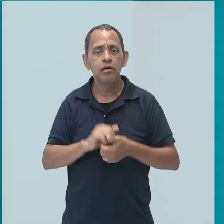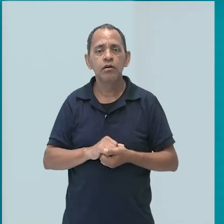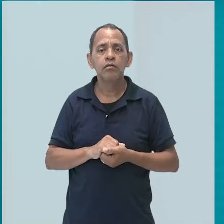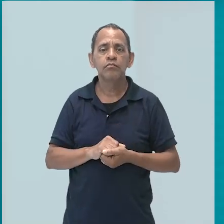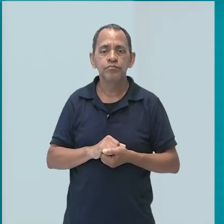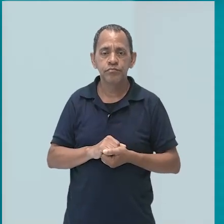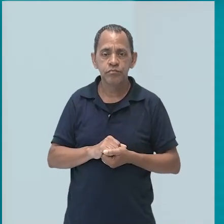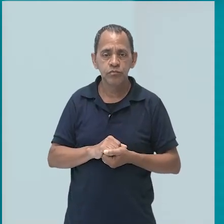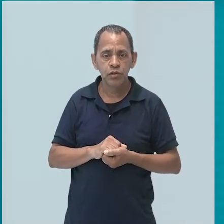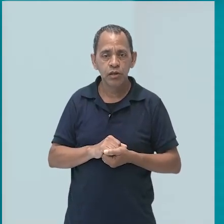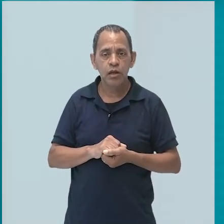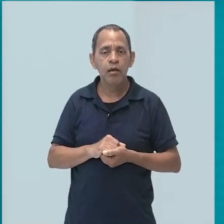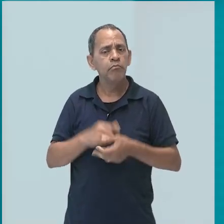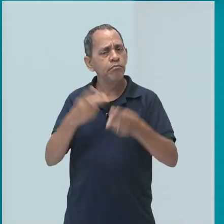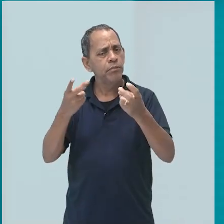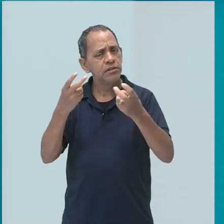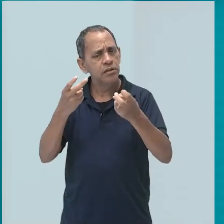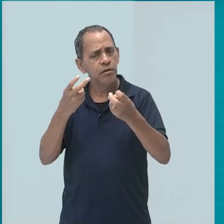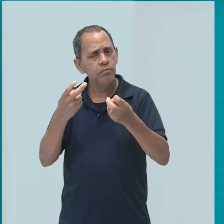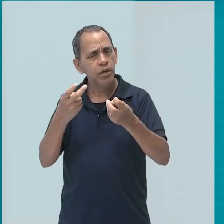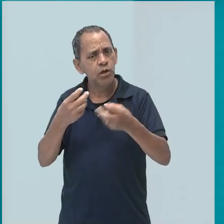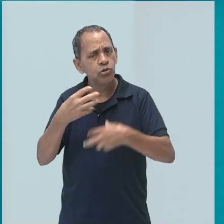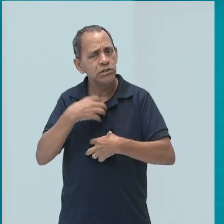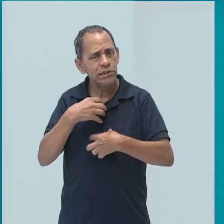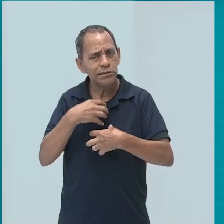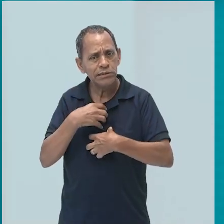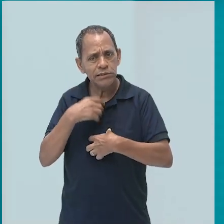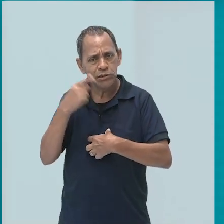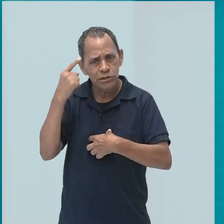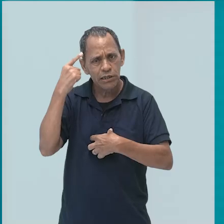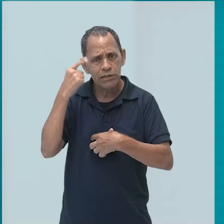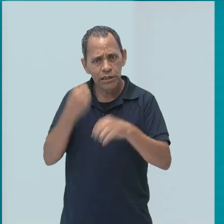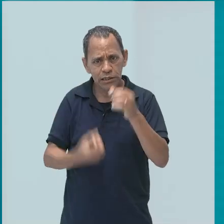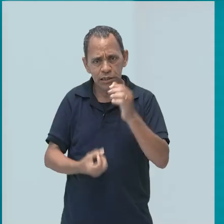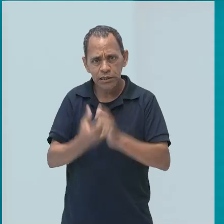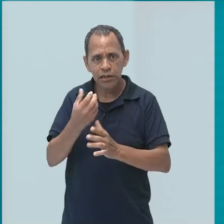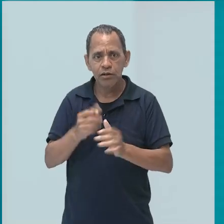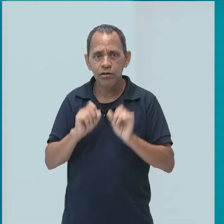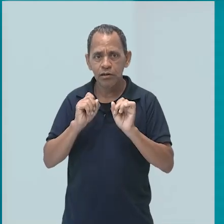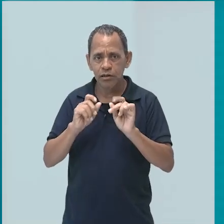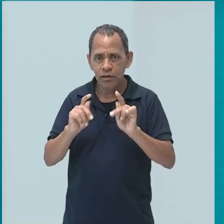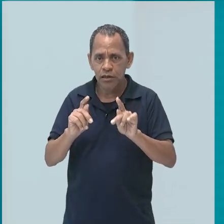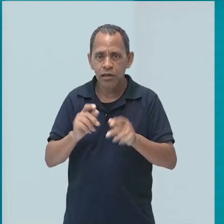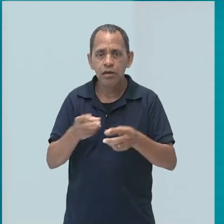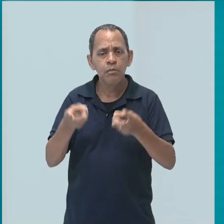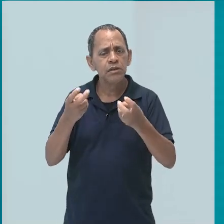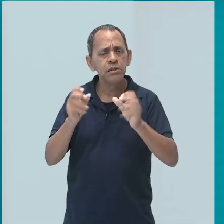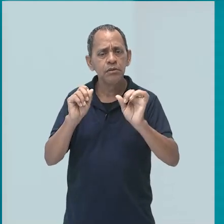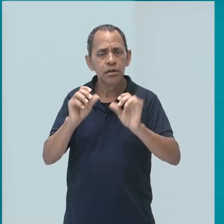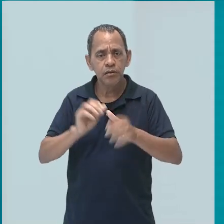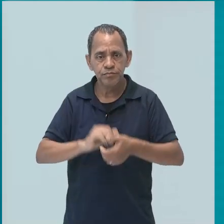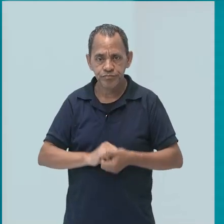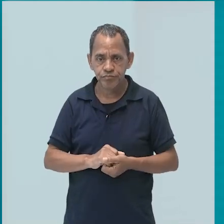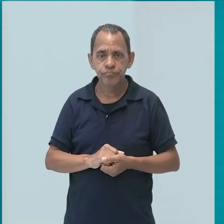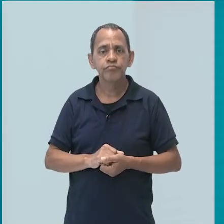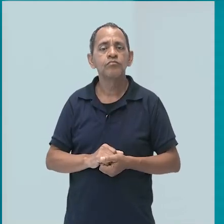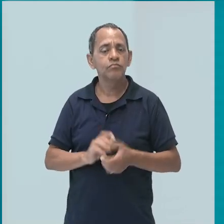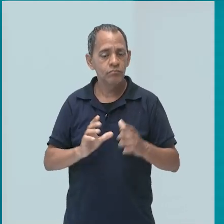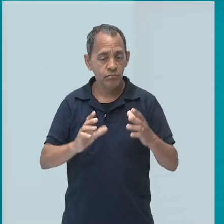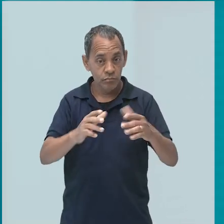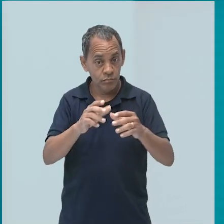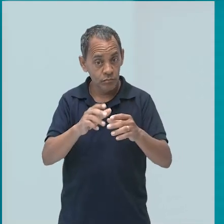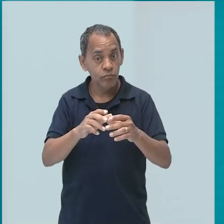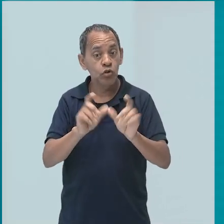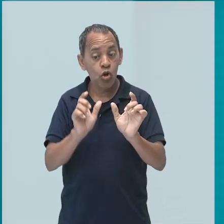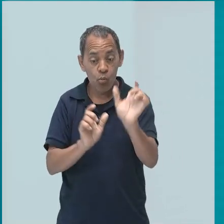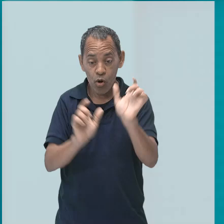ali reconhecer o sentido, a ideia que ele estabelece. Ok, gente? Então, percebam que as classes de